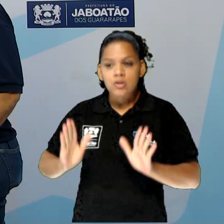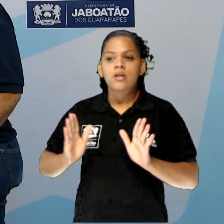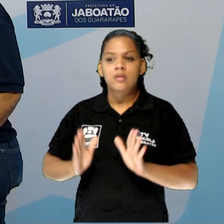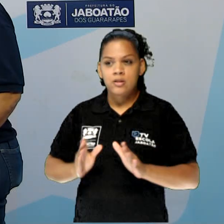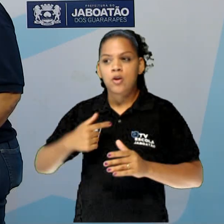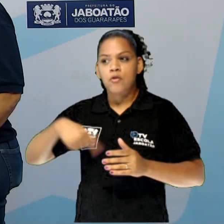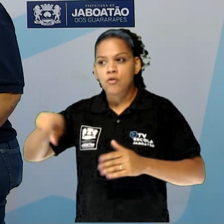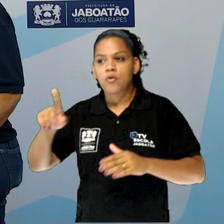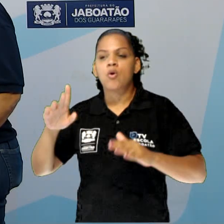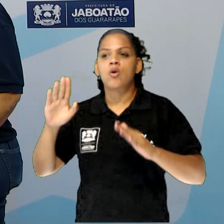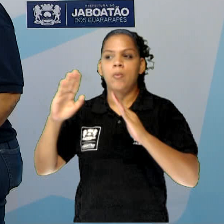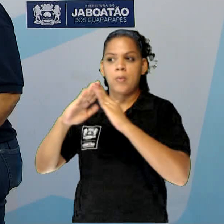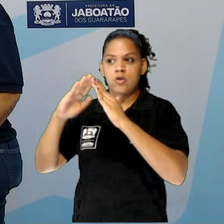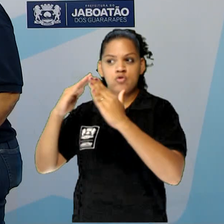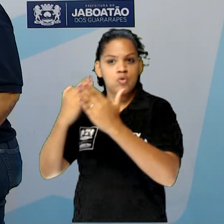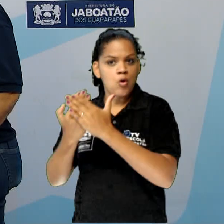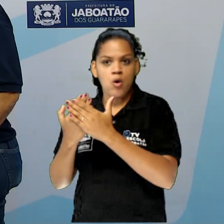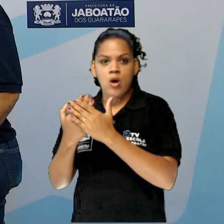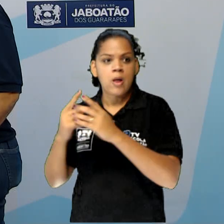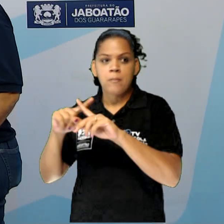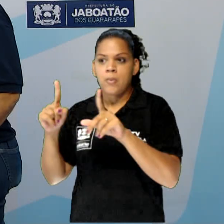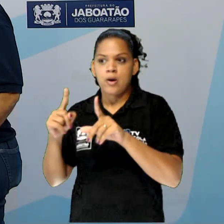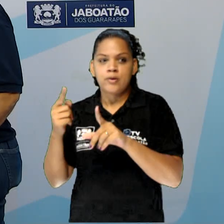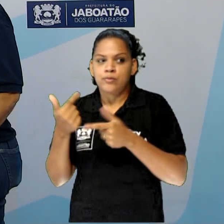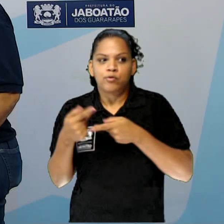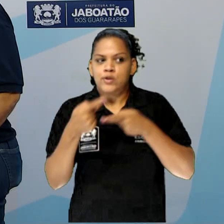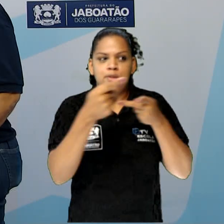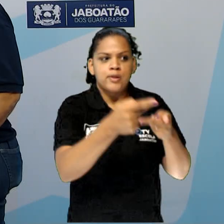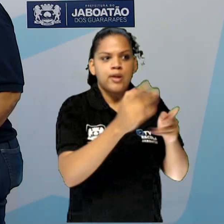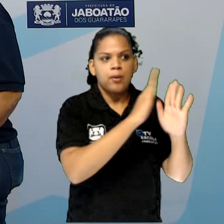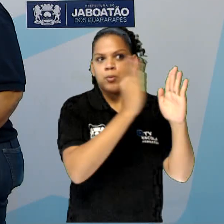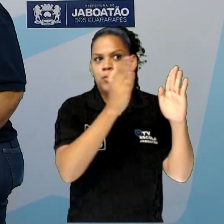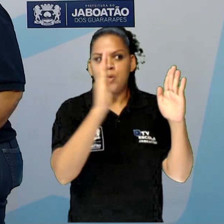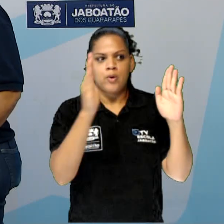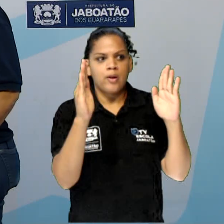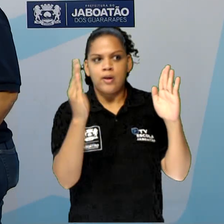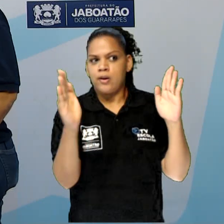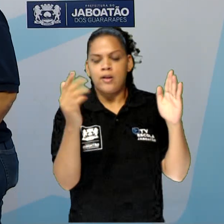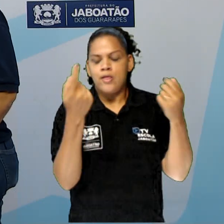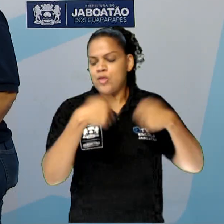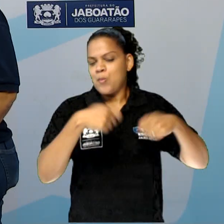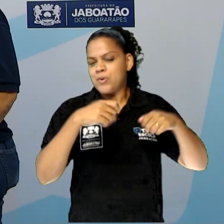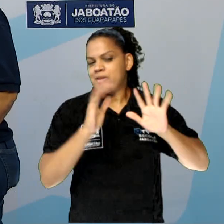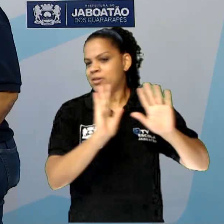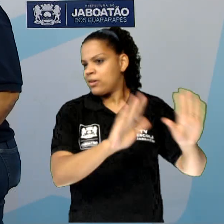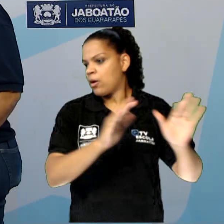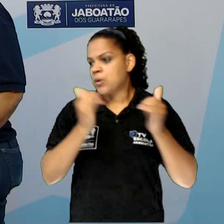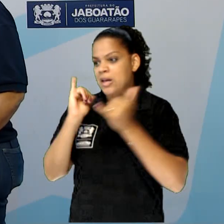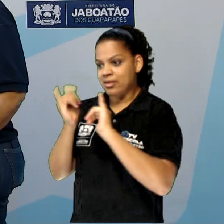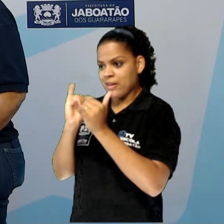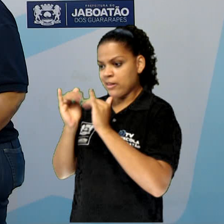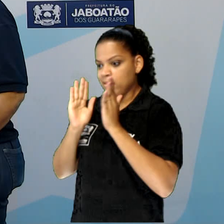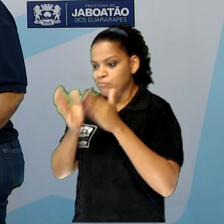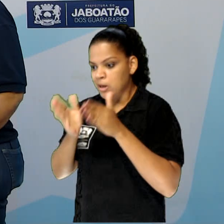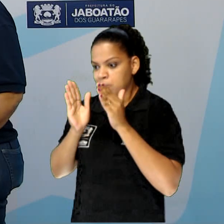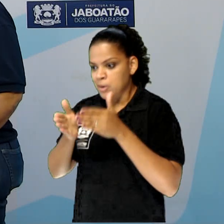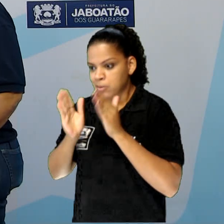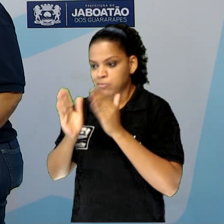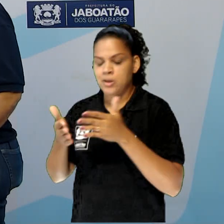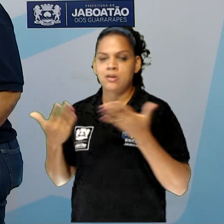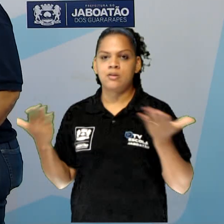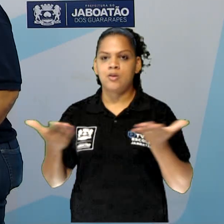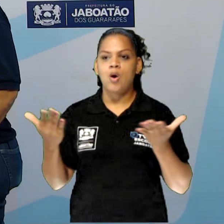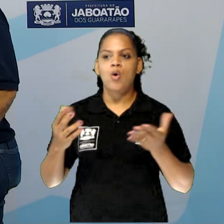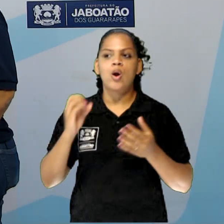com a possibilidade de não recorrer à biblioteca para consultar um livro, existir a internet, e tudo será ainda mais diferente porque os